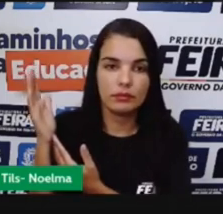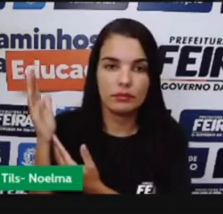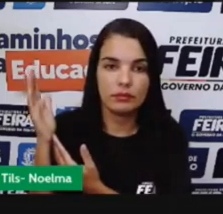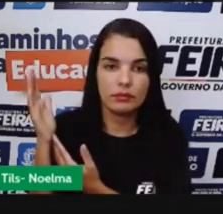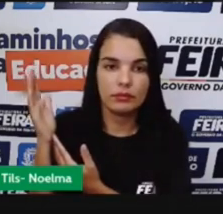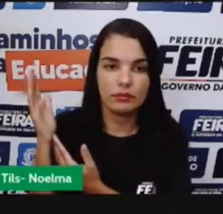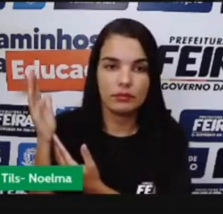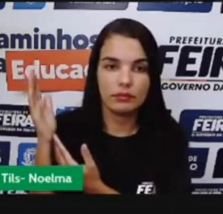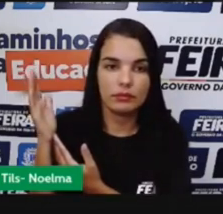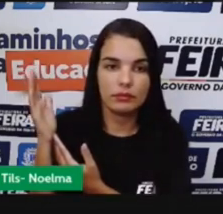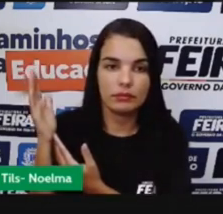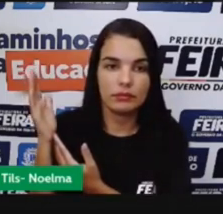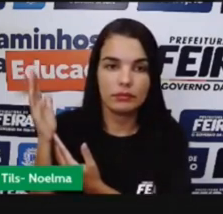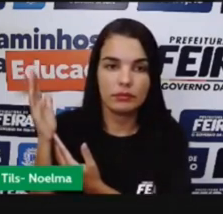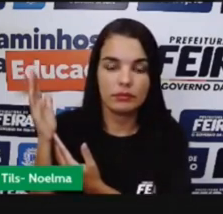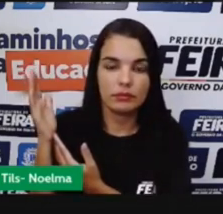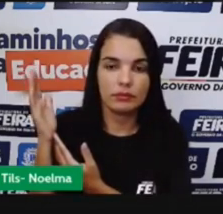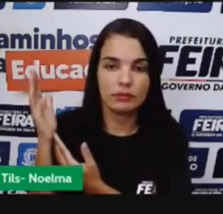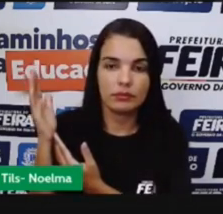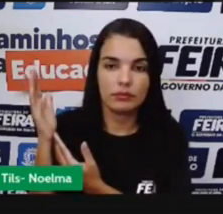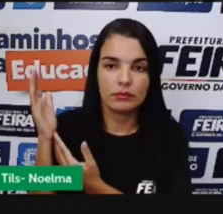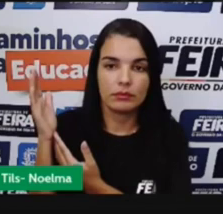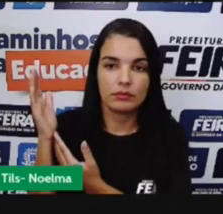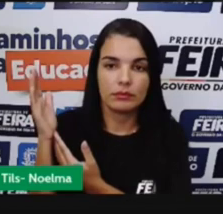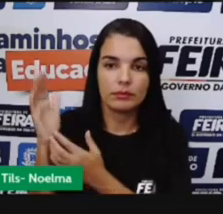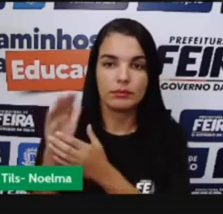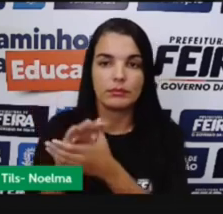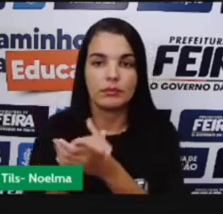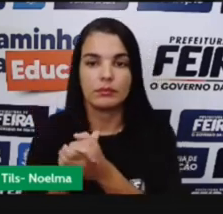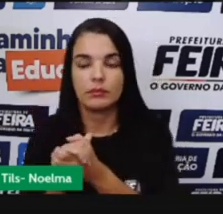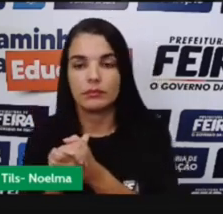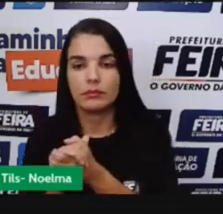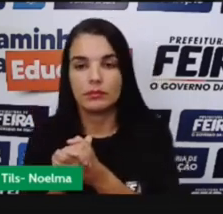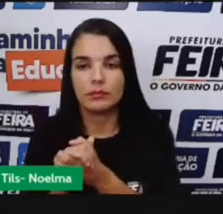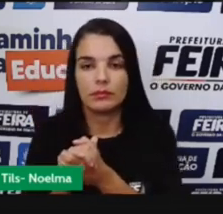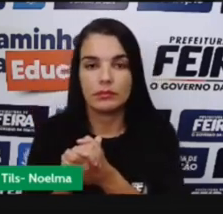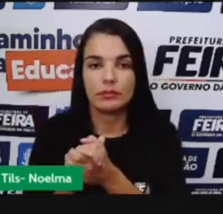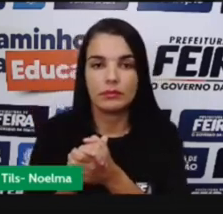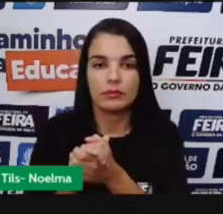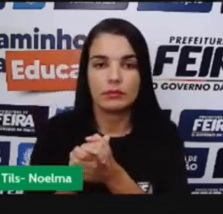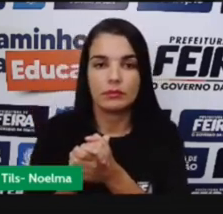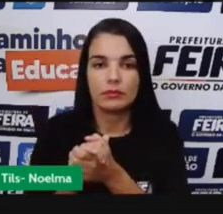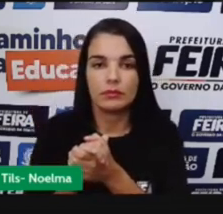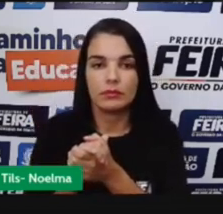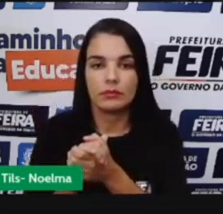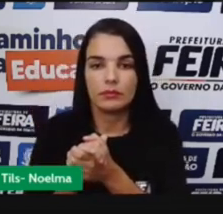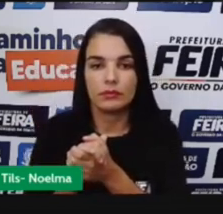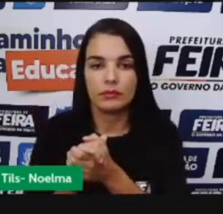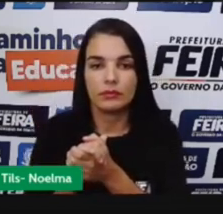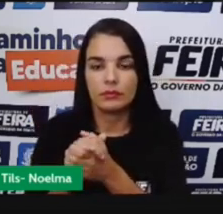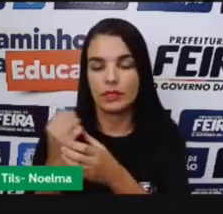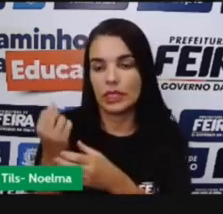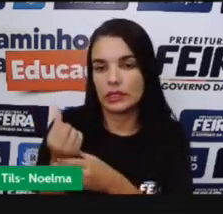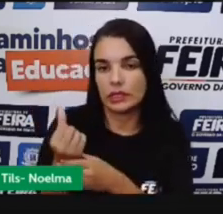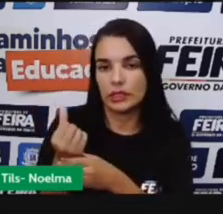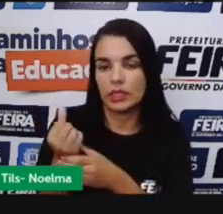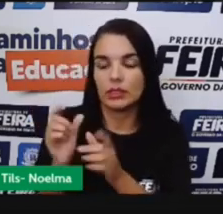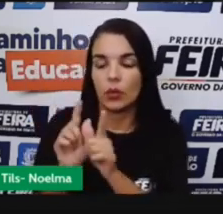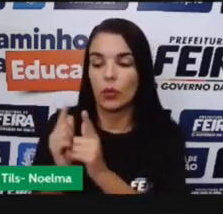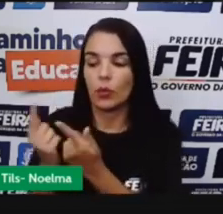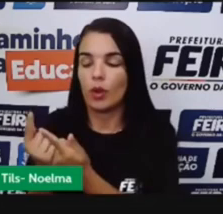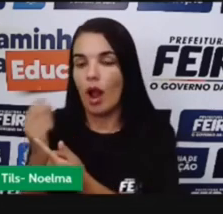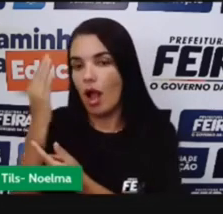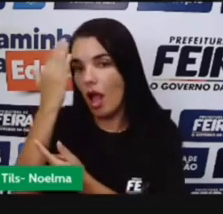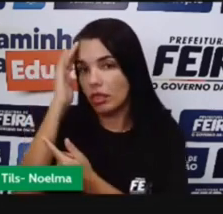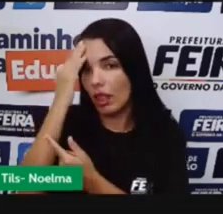né, de grupos, e para a gente identificar quantas pessoas vai ficar nesse grupo, seria 6 grupos aqui, e a gente quer